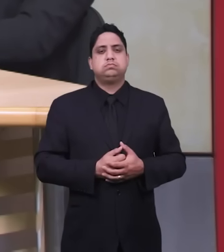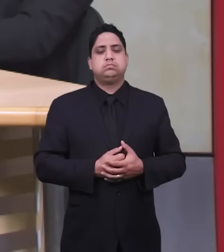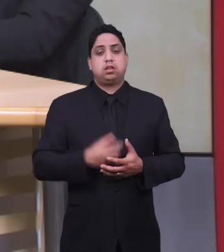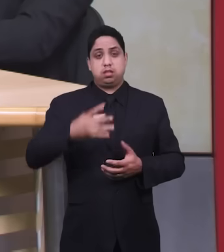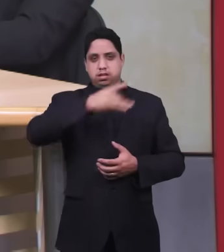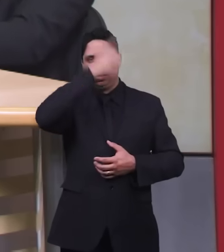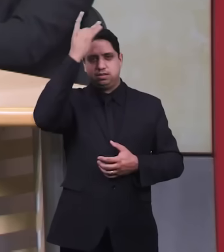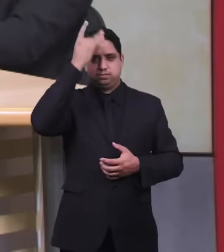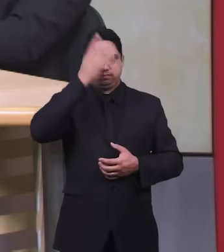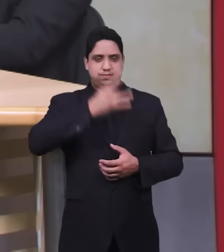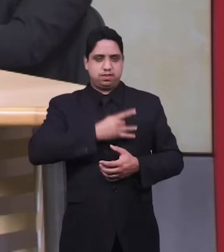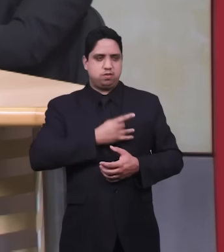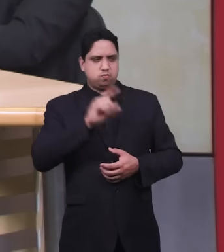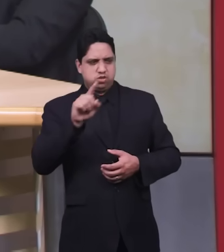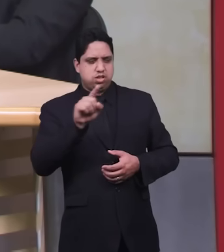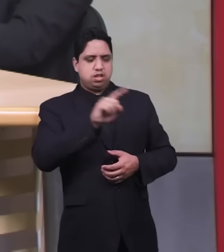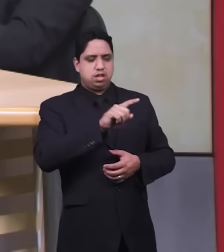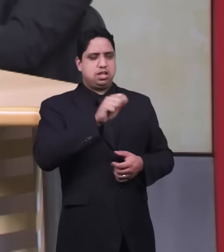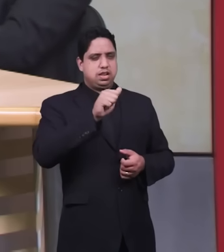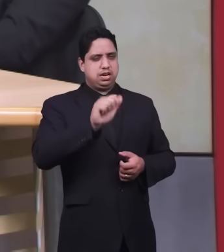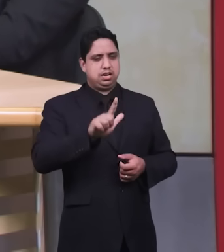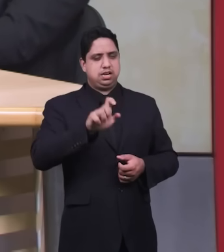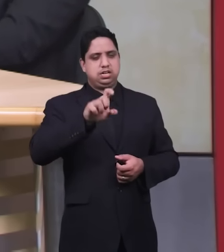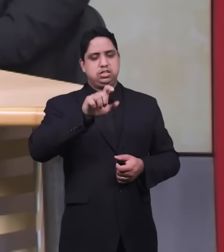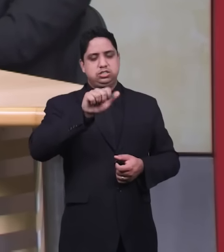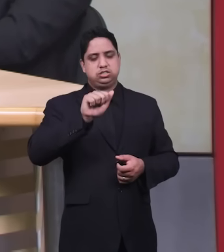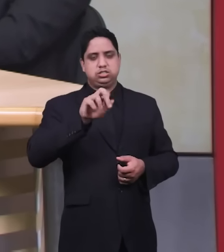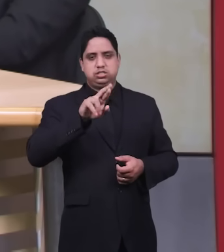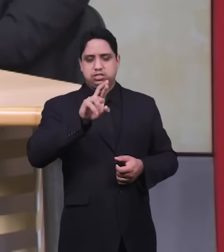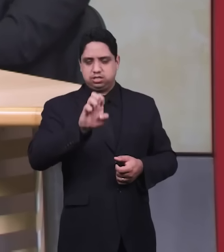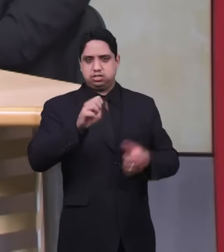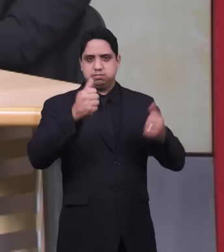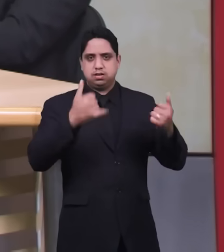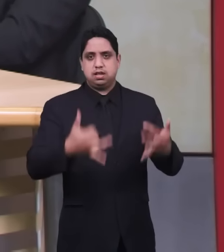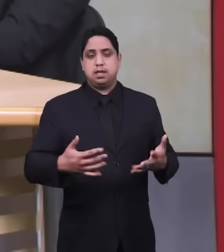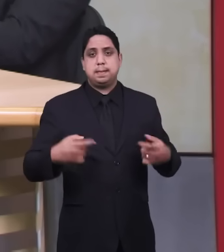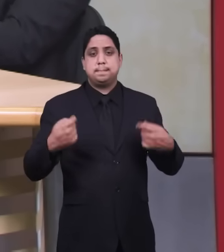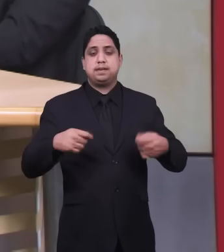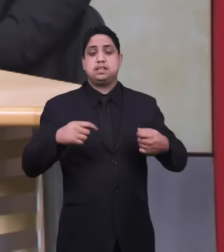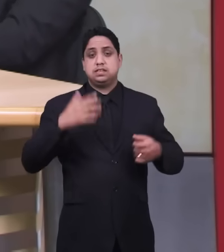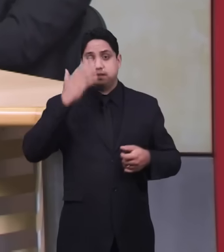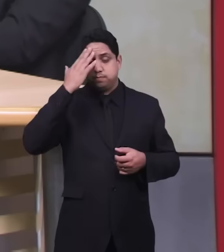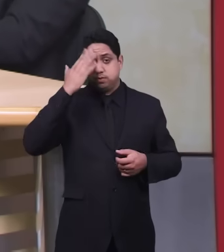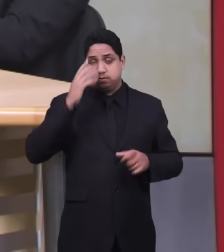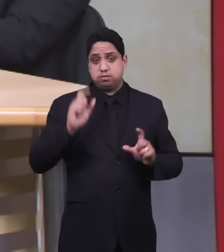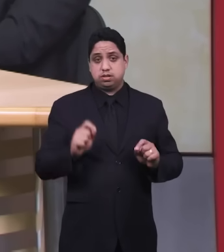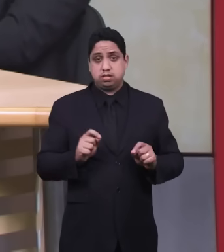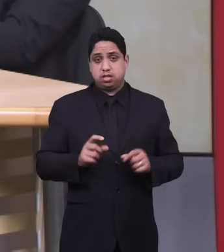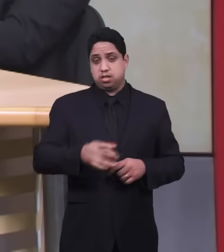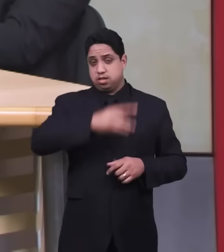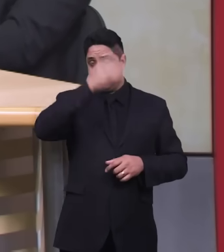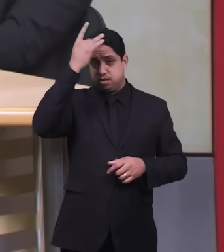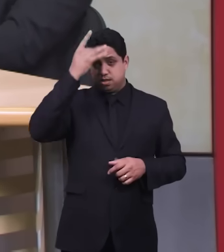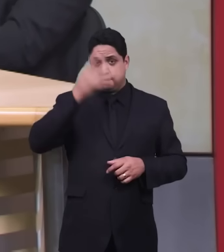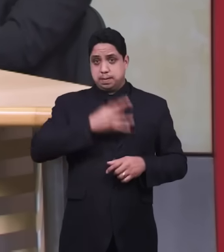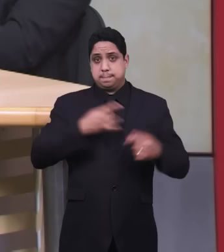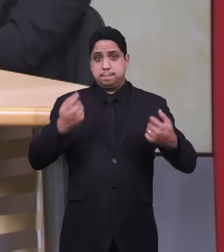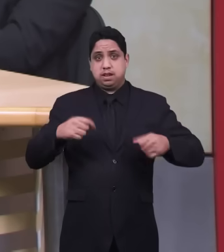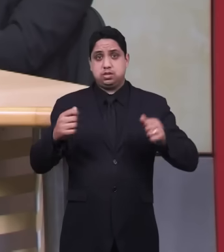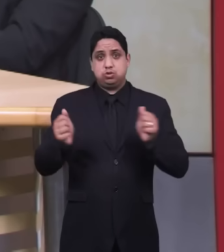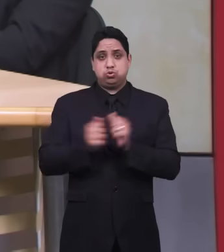você como o Alexandre vão falar, precisa vir no momento do batismo com o Espírito Santo com dons